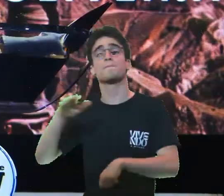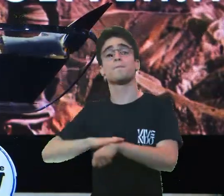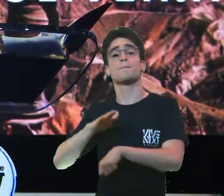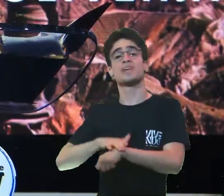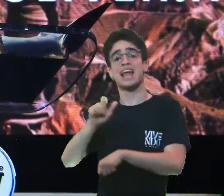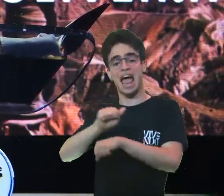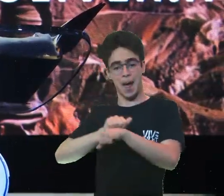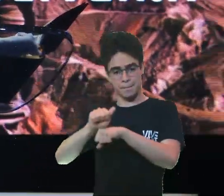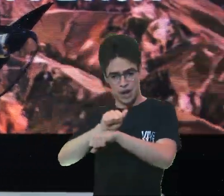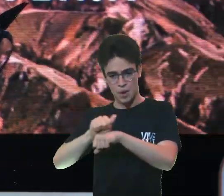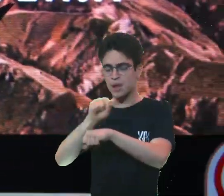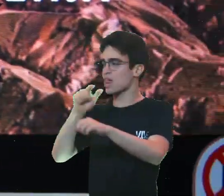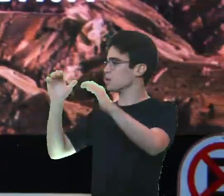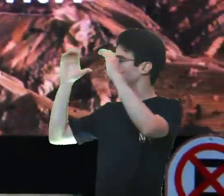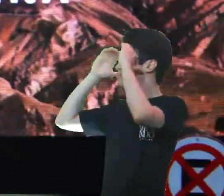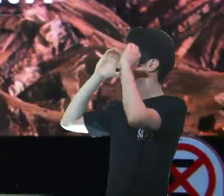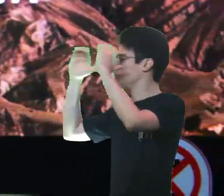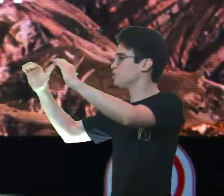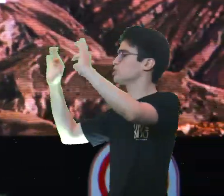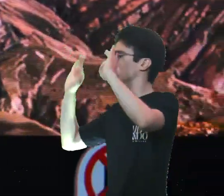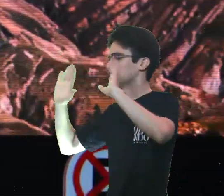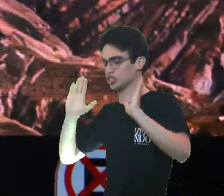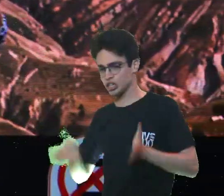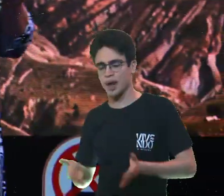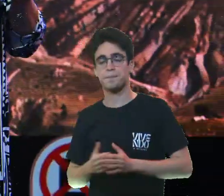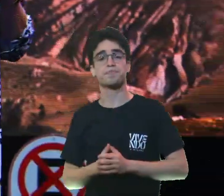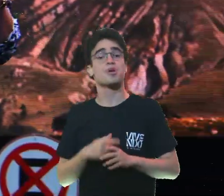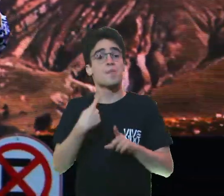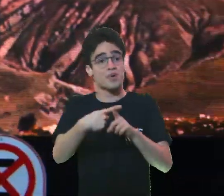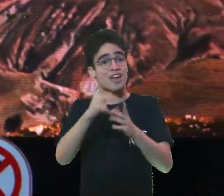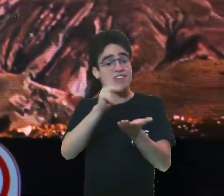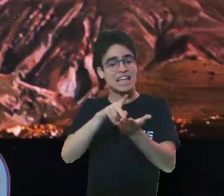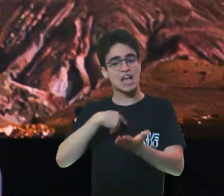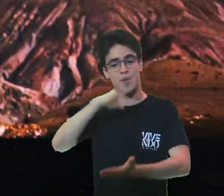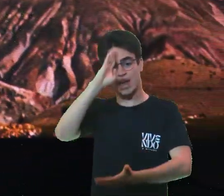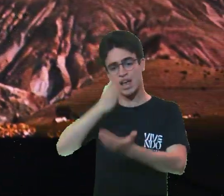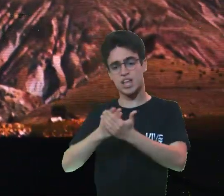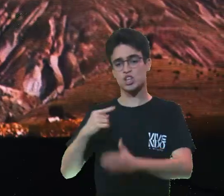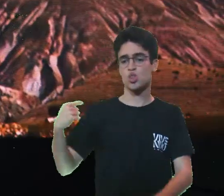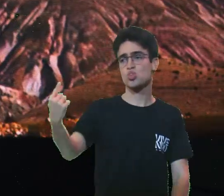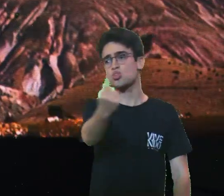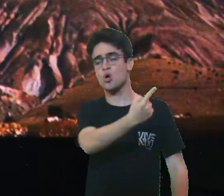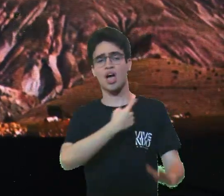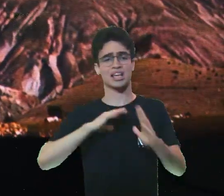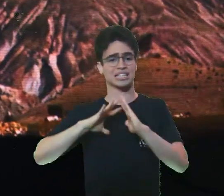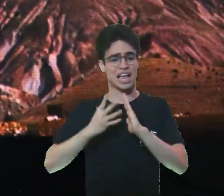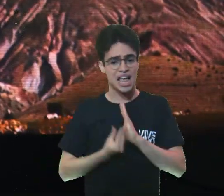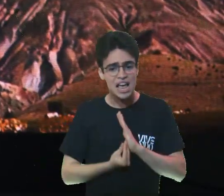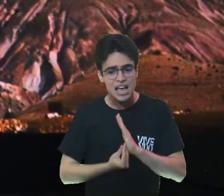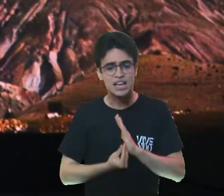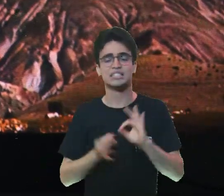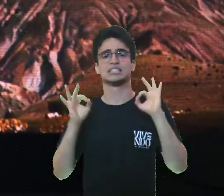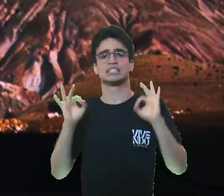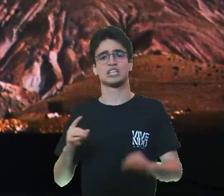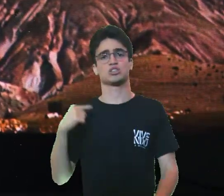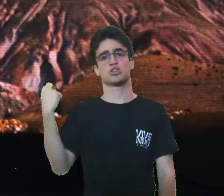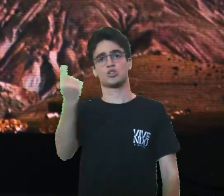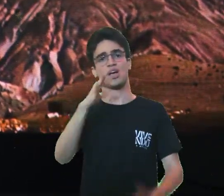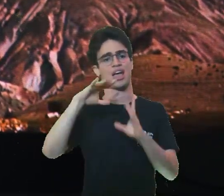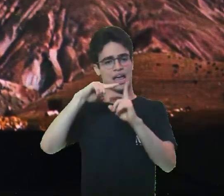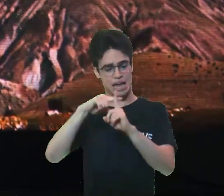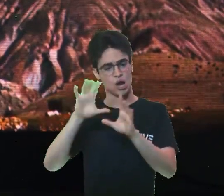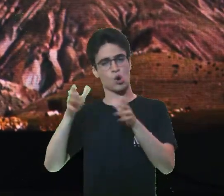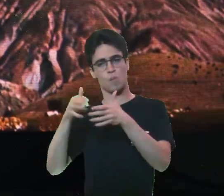já ouviu e já obedeceu. Porque eu creio que nós, como corpo, como denominação e como